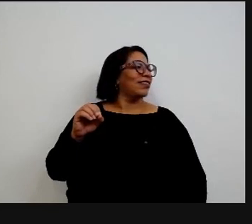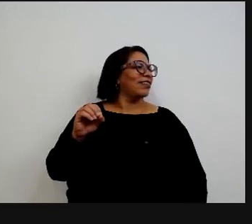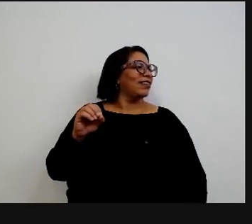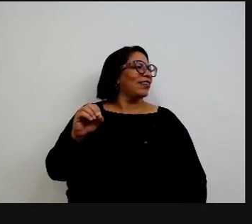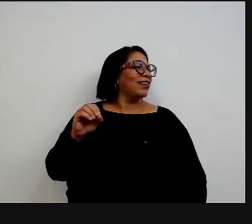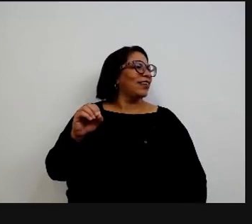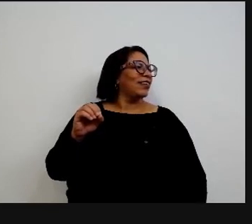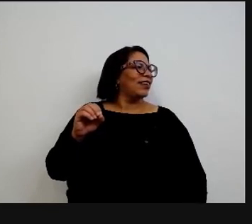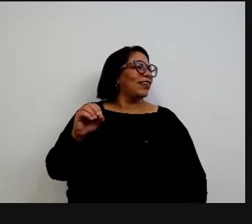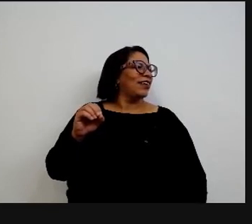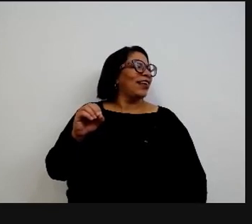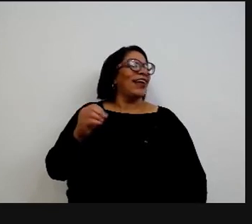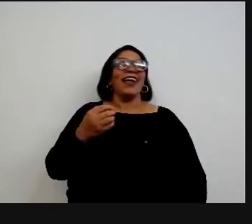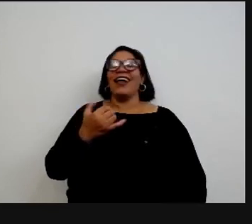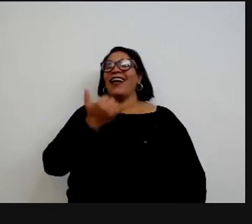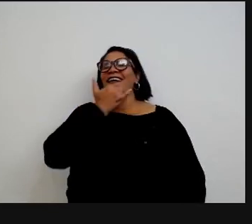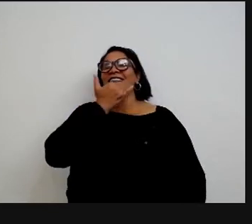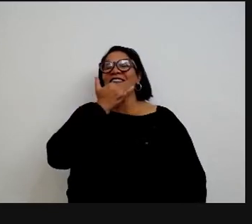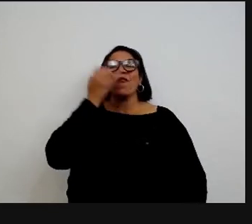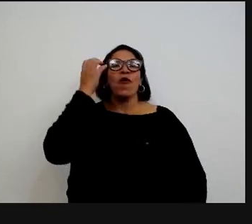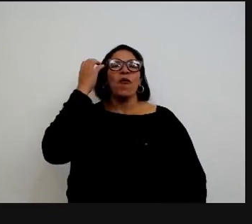frente. Não sou de TV, sou de rádio, por favor.